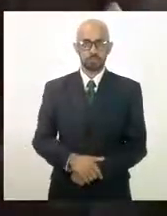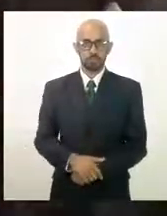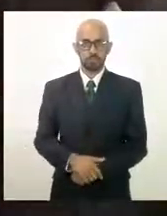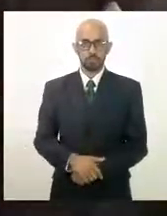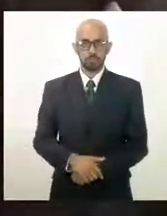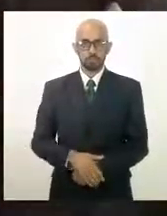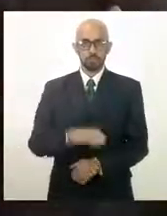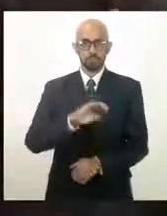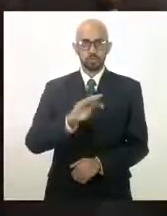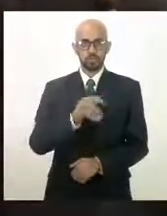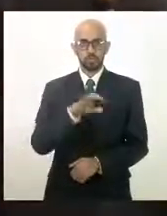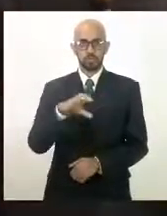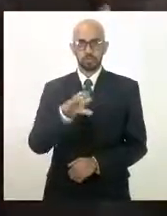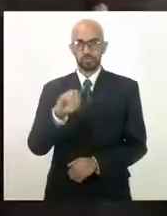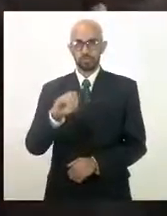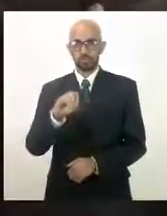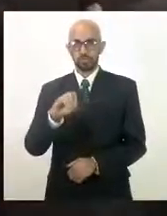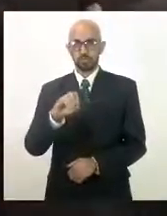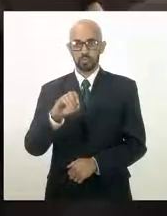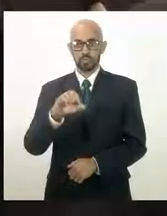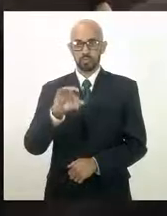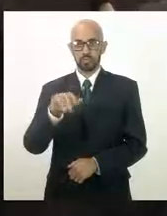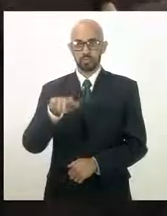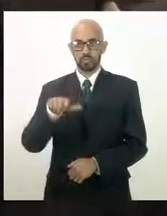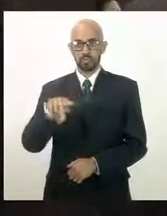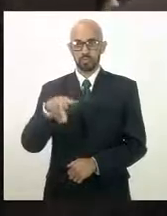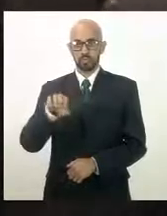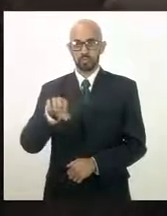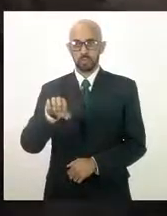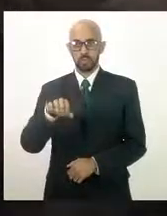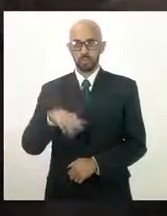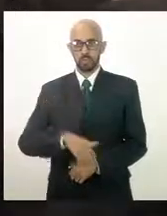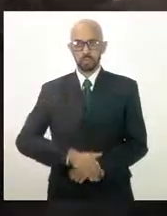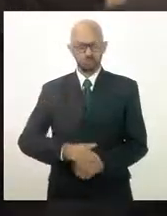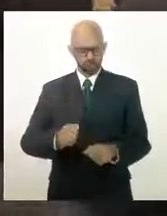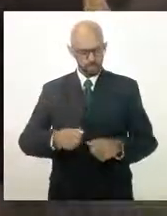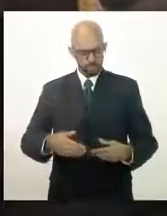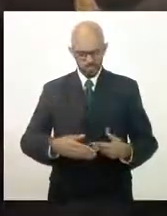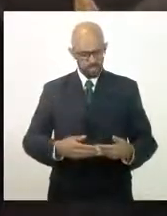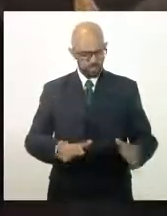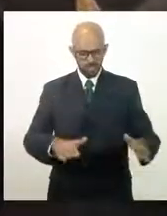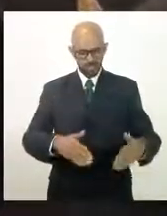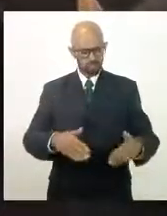Deputado Chico Machado, Felipe, pode abrir aí, pode abrir, pode abrir.